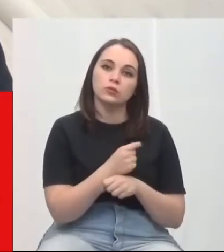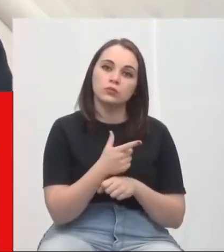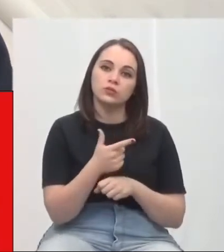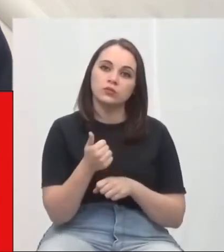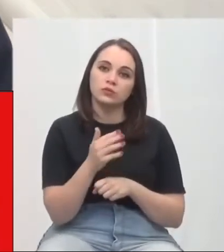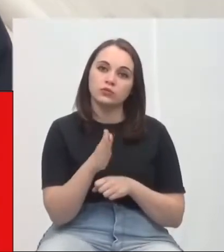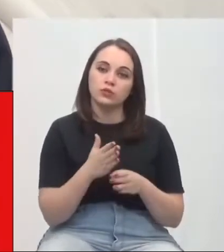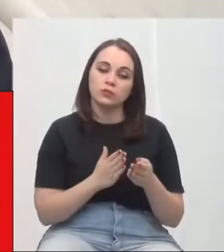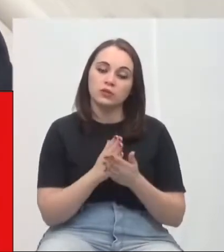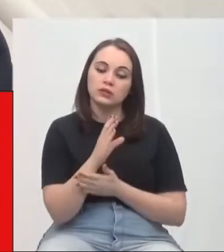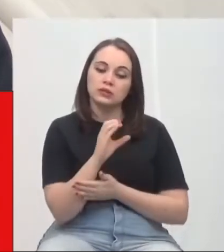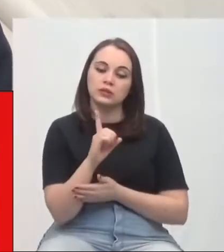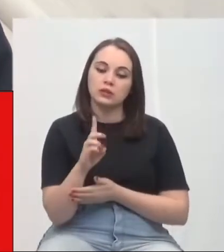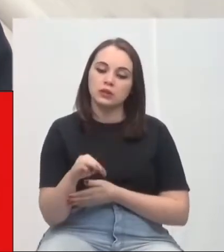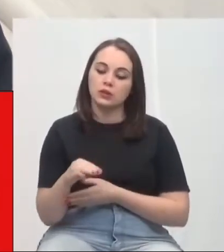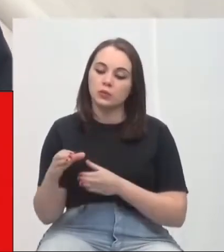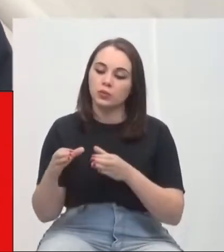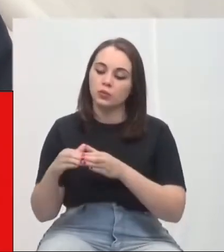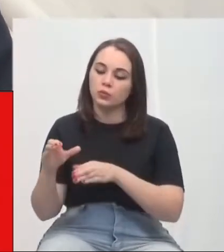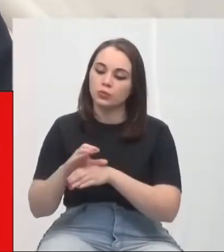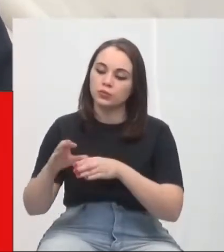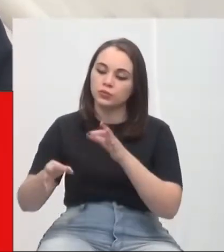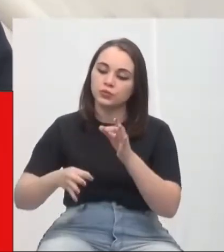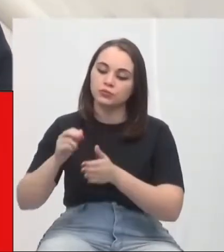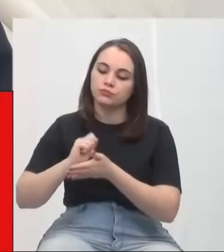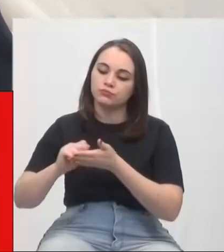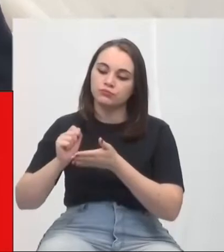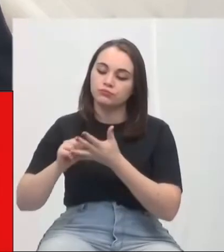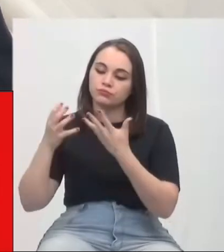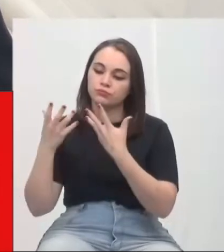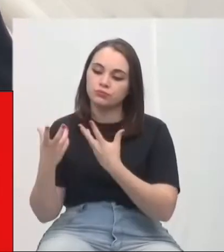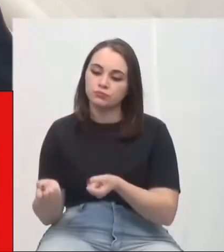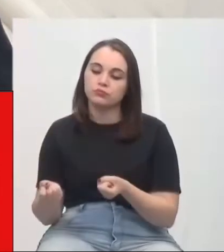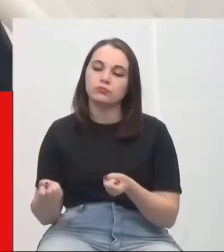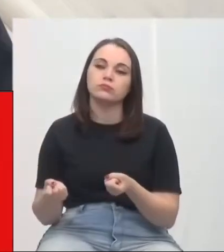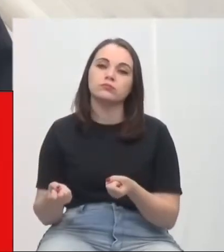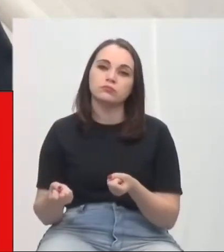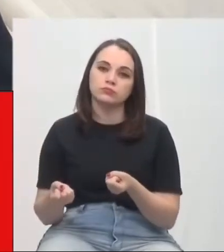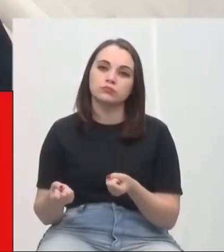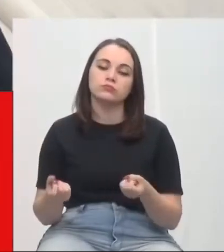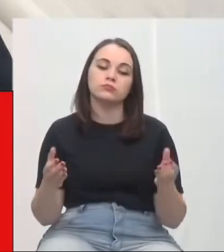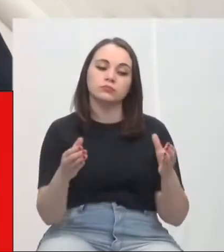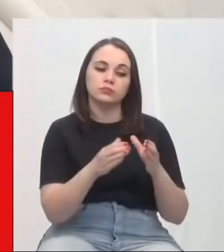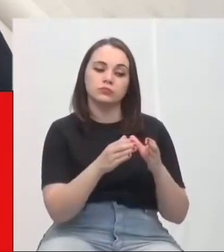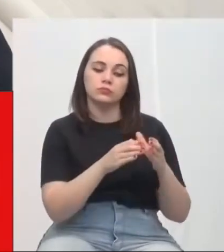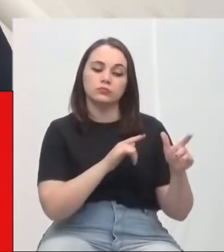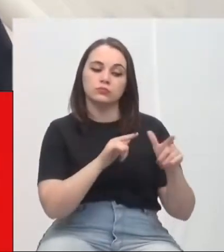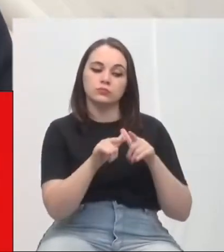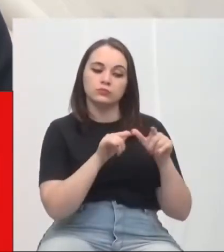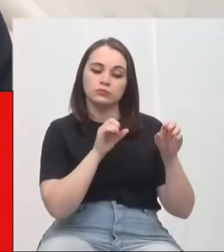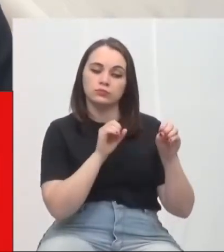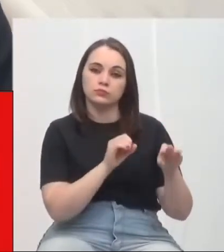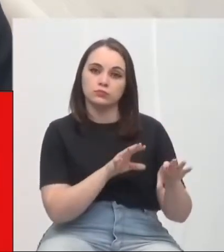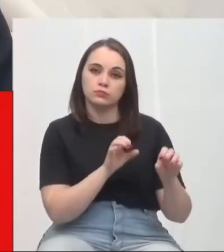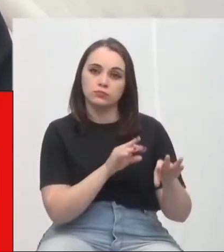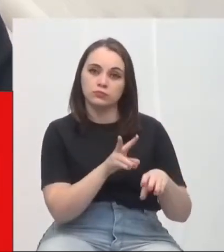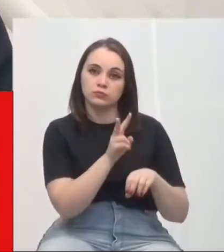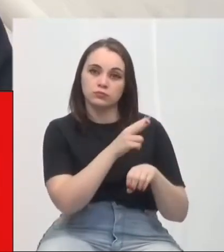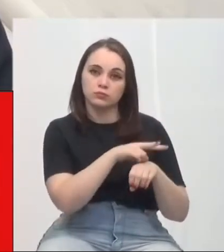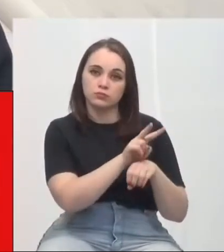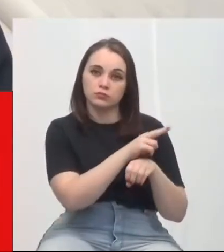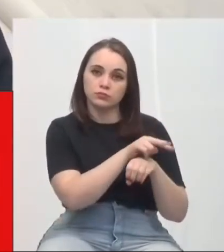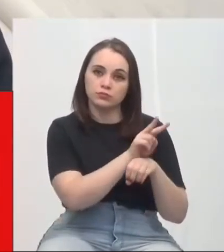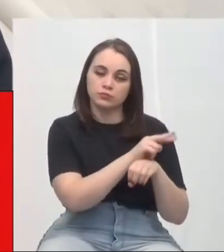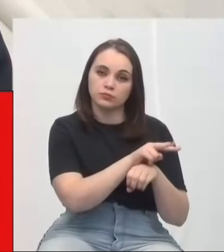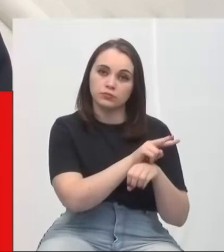aprovado pelo CDM. A Comissão de Constituição, Justiça e Redação opinou pela legalidade e constitucionalidade. As Comissões